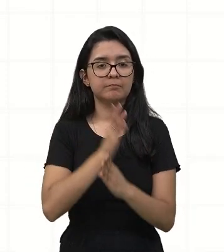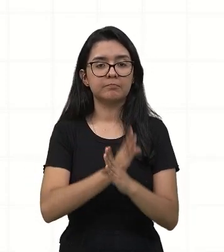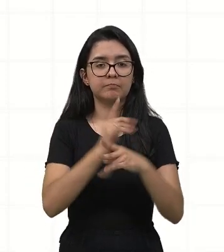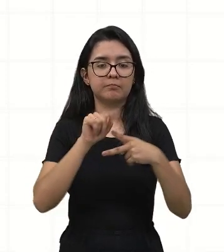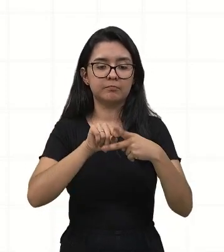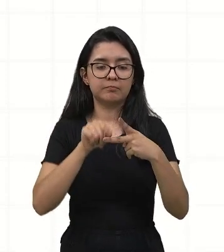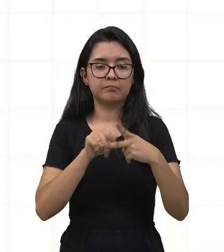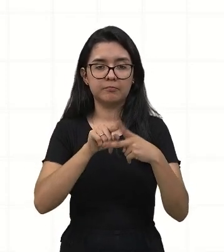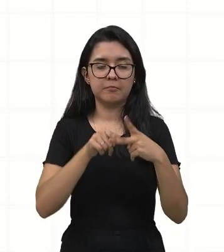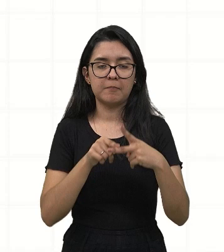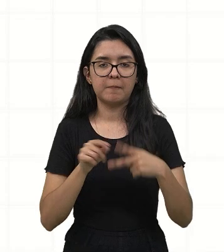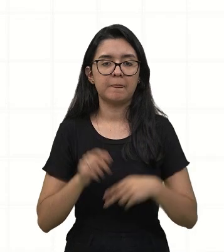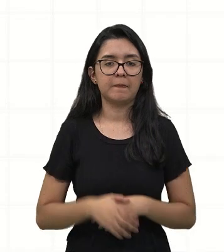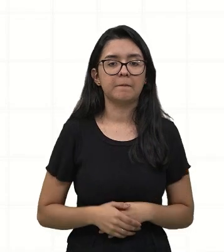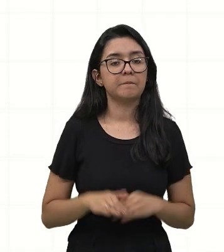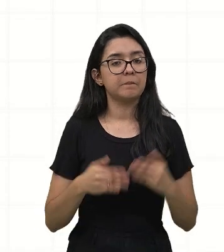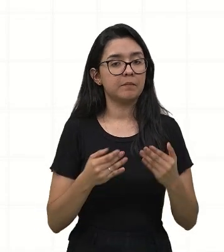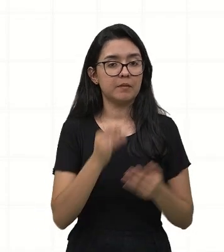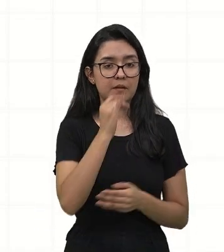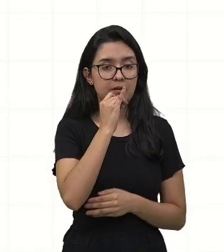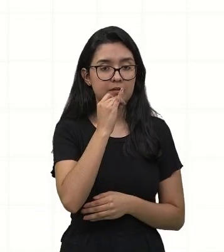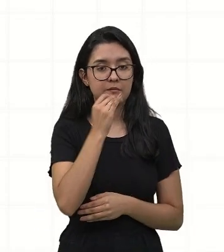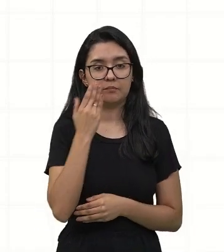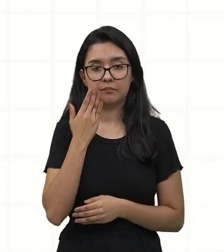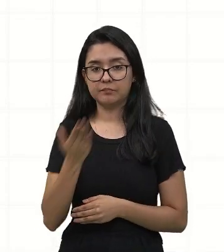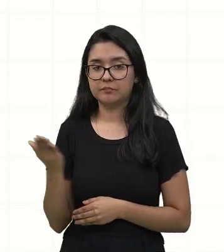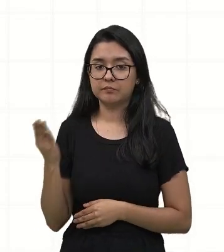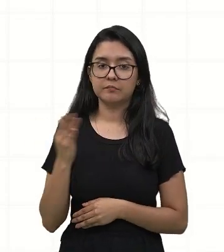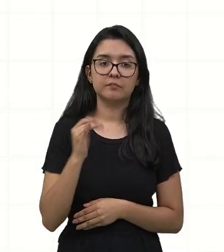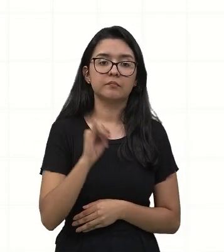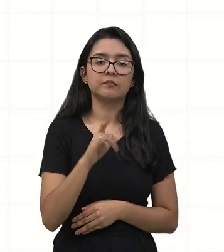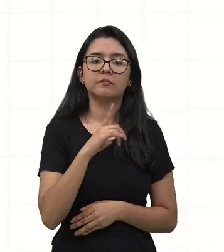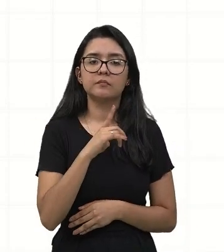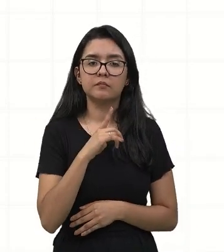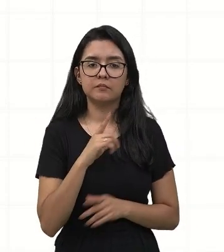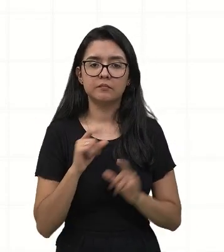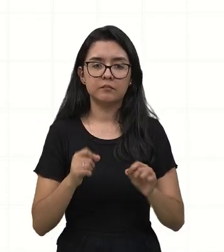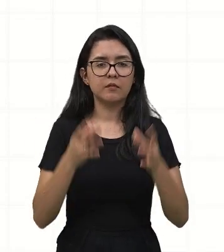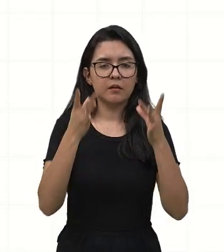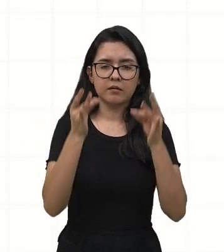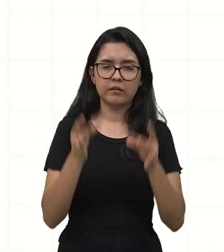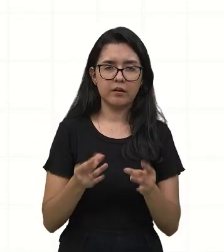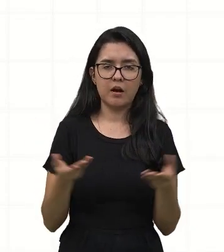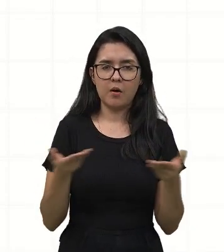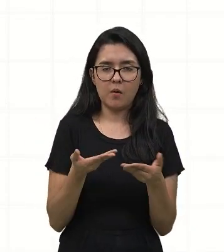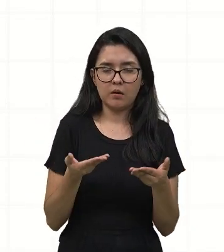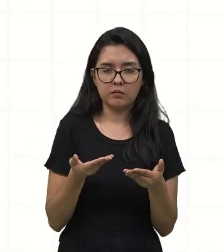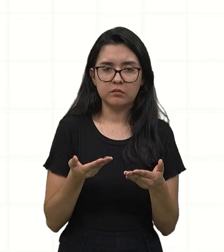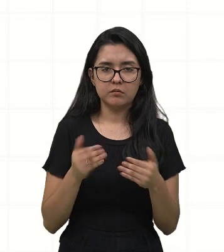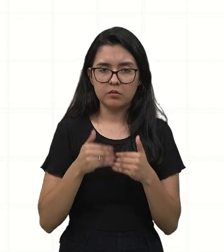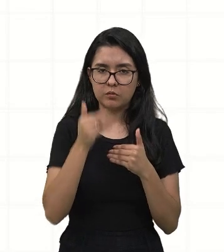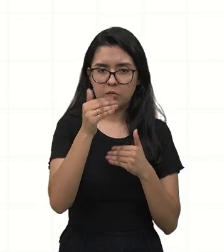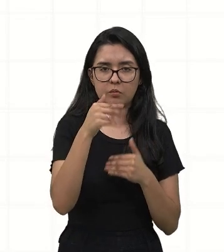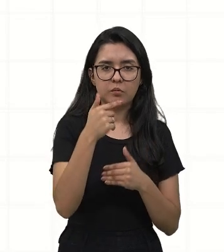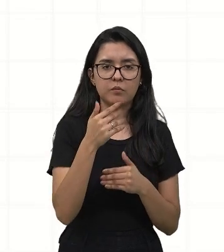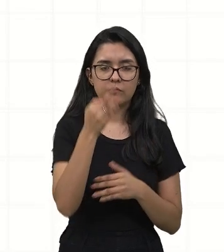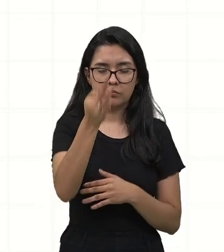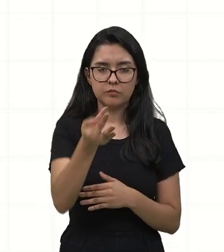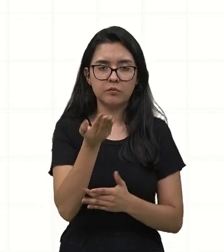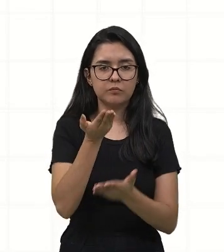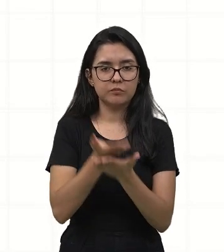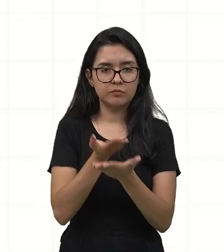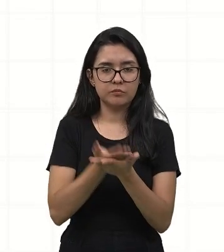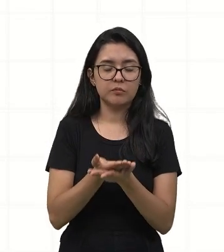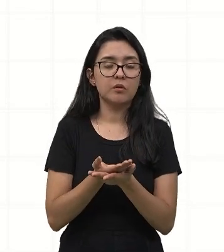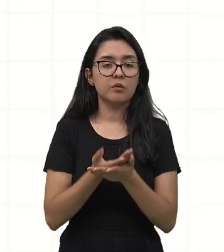legal? Tipo, nesse caso aqui, ó, se eu tivesse um ângulo, vamos detalhar, não tem uma questão, uma cartela que vai detalhar melhor isso, tá